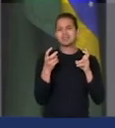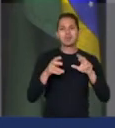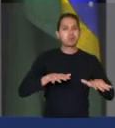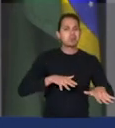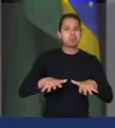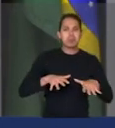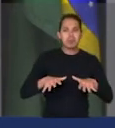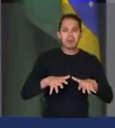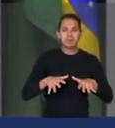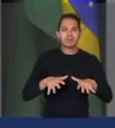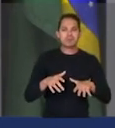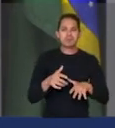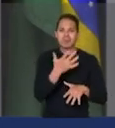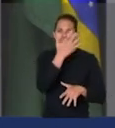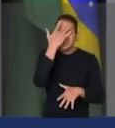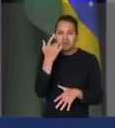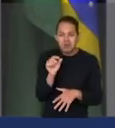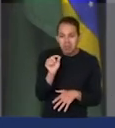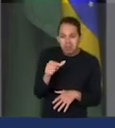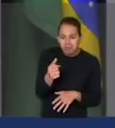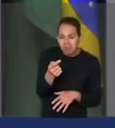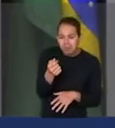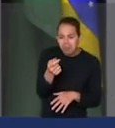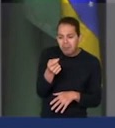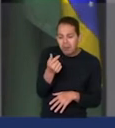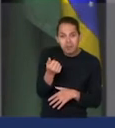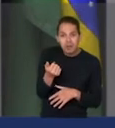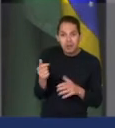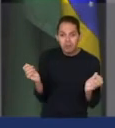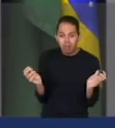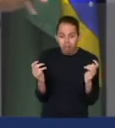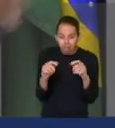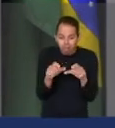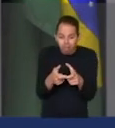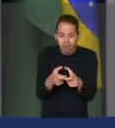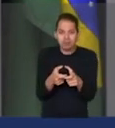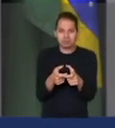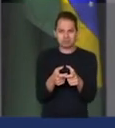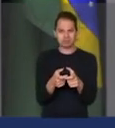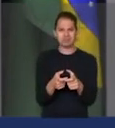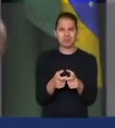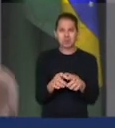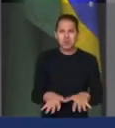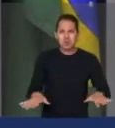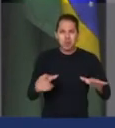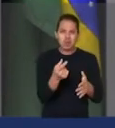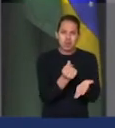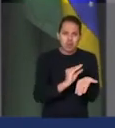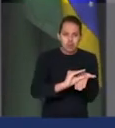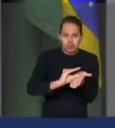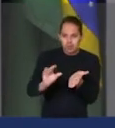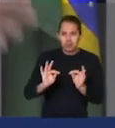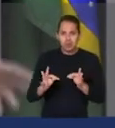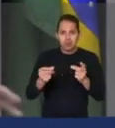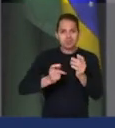nem meia dúzia de gato vermelho, meia dúzia de ratos vermelhos. É o que ele mobiliza, todos pagos, todos sindicalistas.